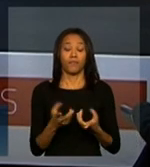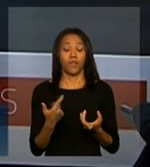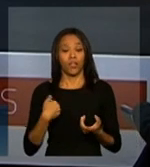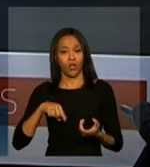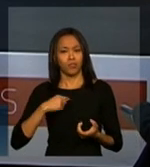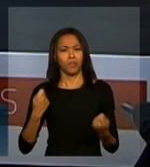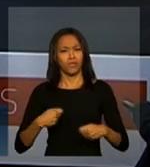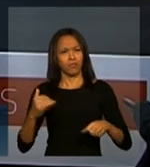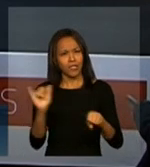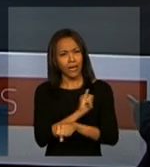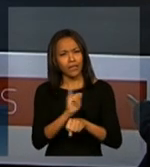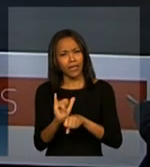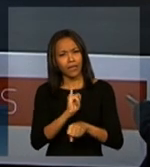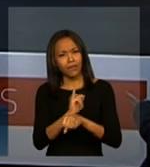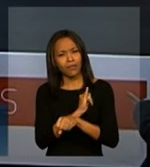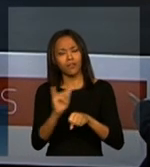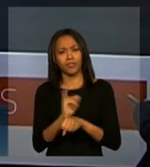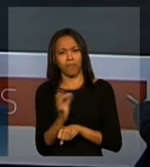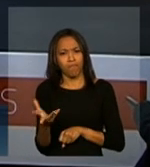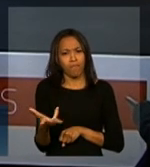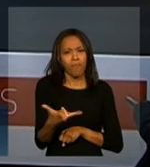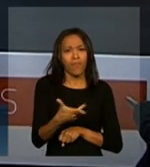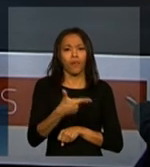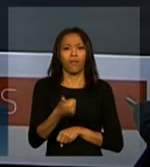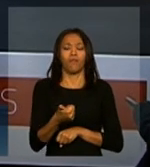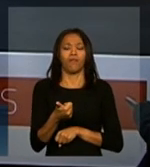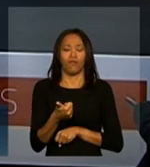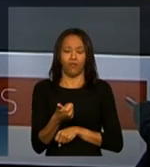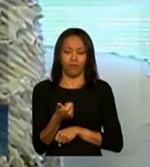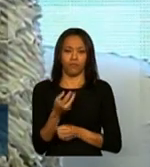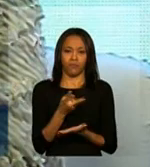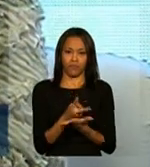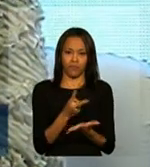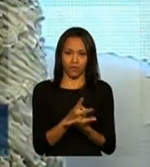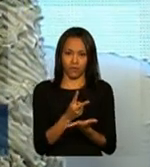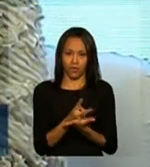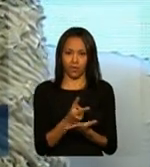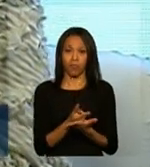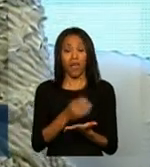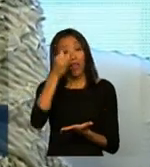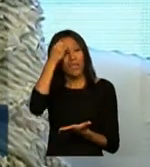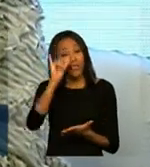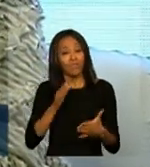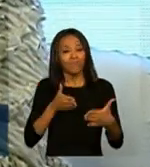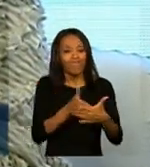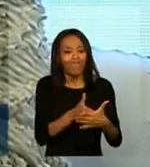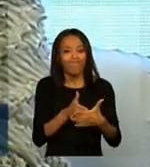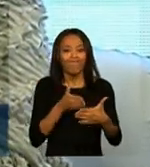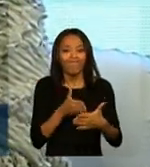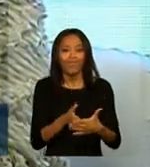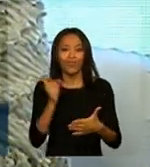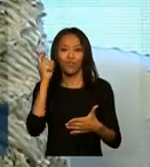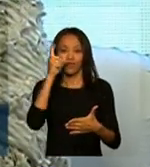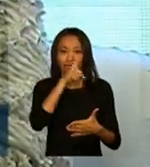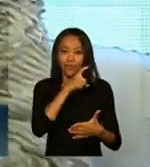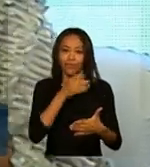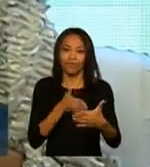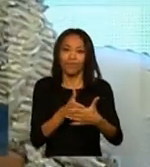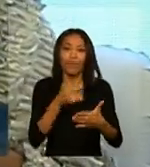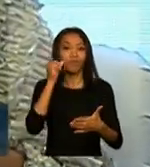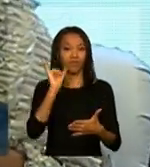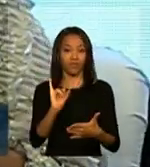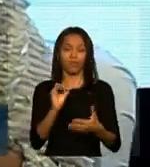nossos controles e sistemas sem impor com isso travas para a nossa produção. Quer dizer, como fazer